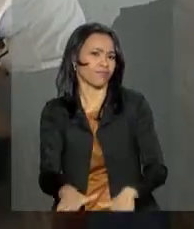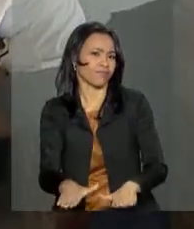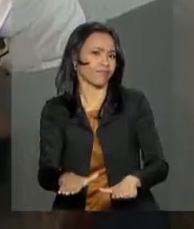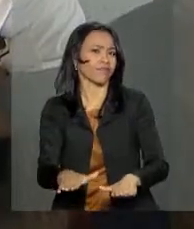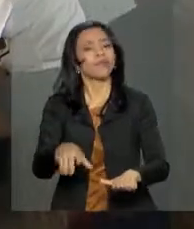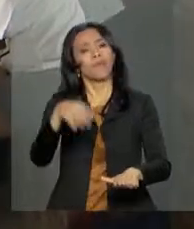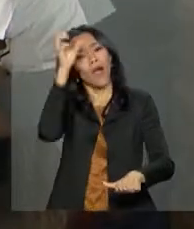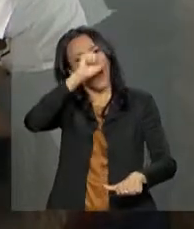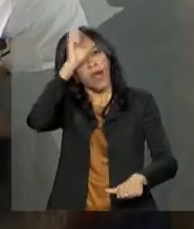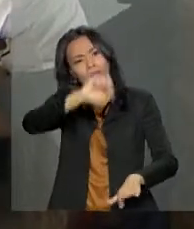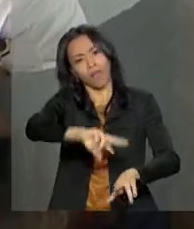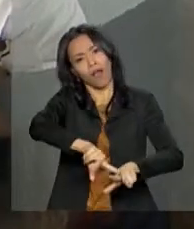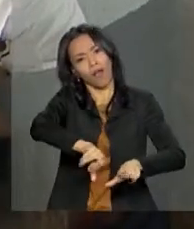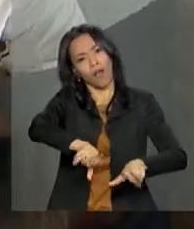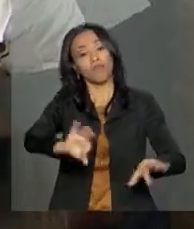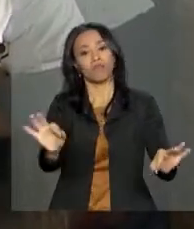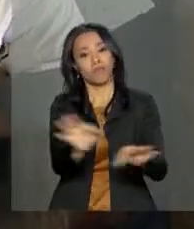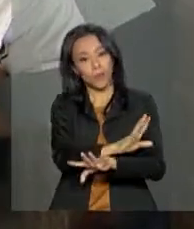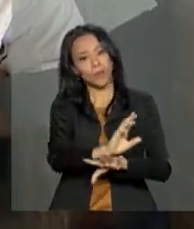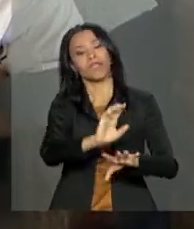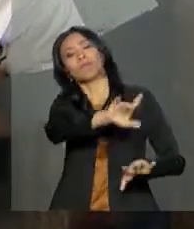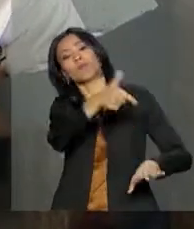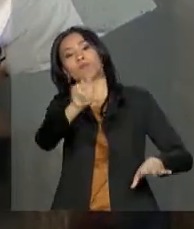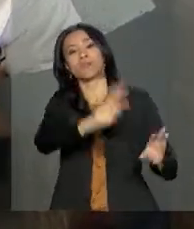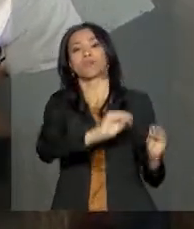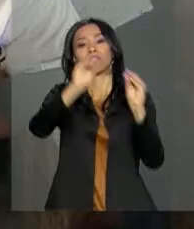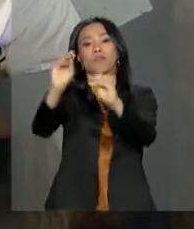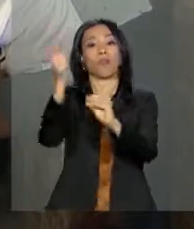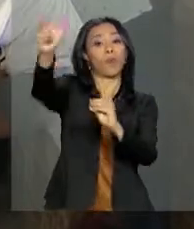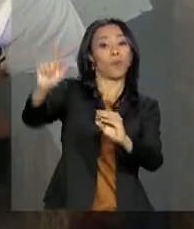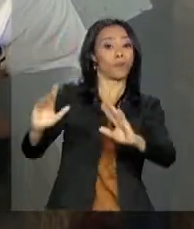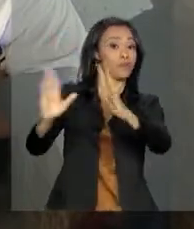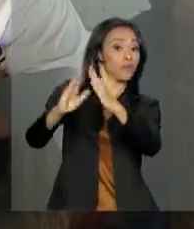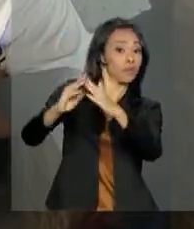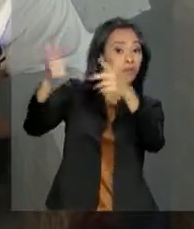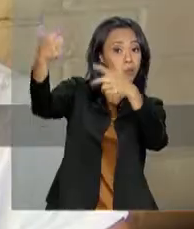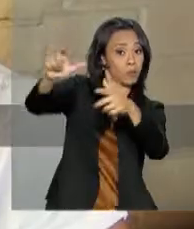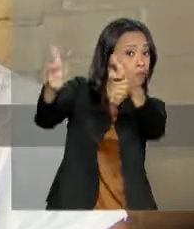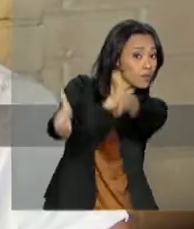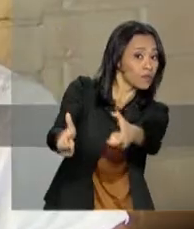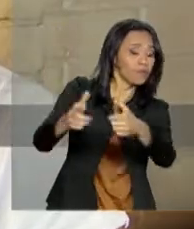de passagem, até que eles consigam se estabelecer aqui na região.